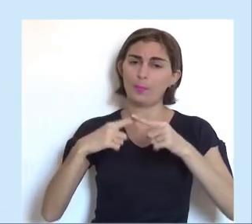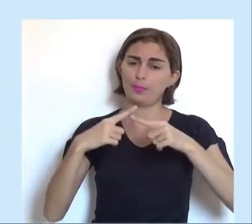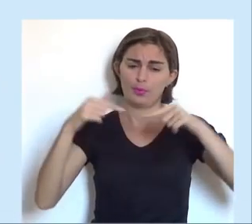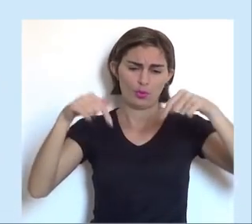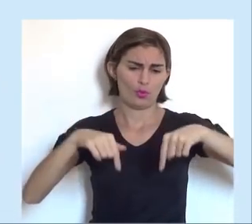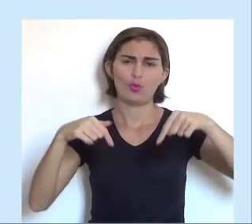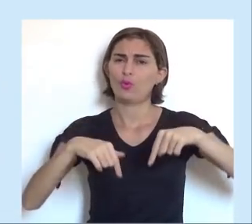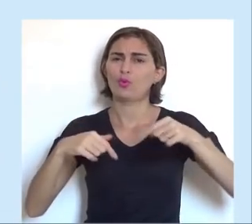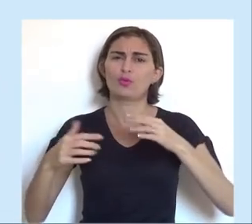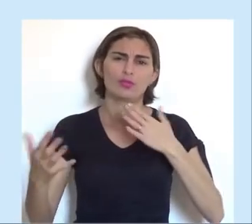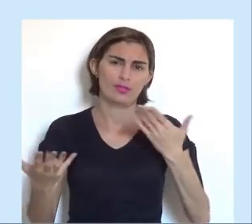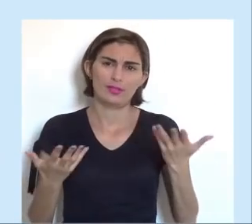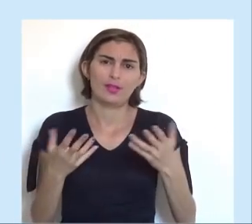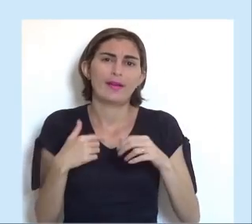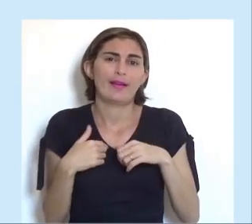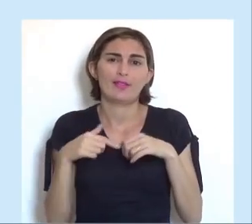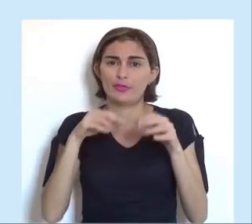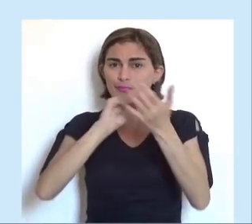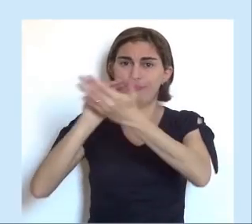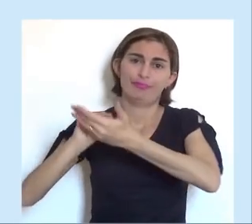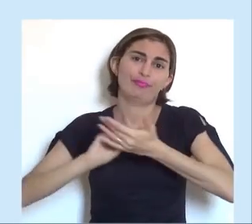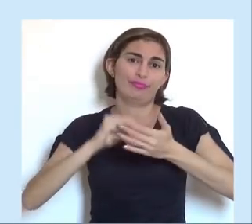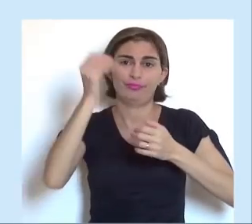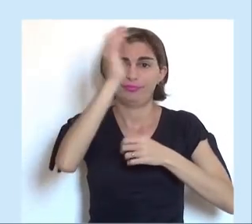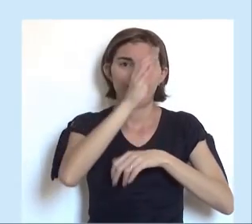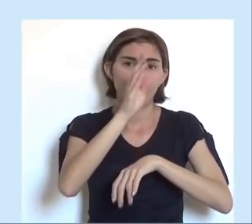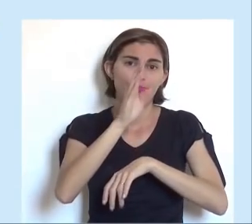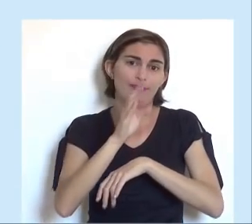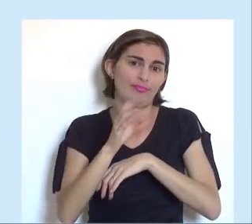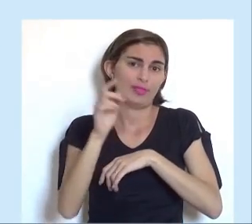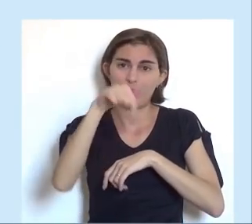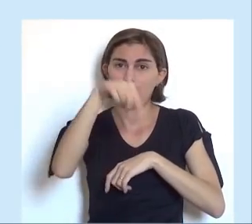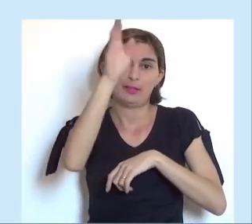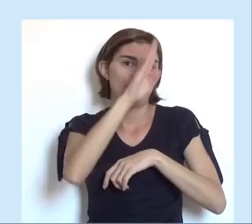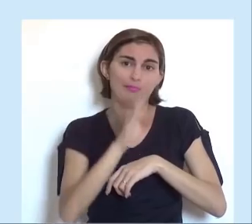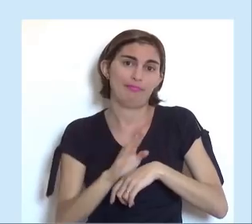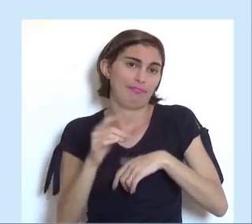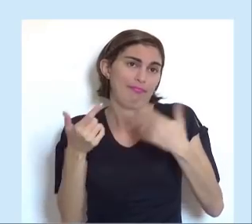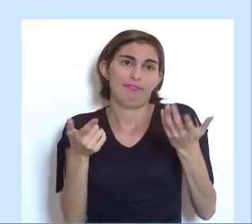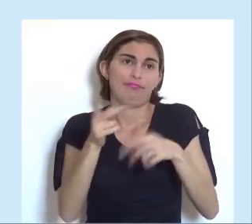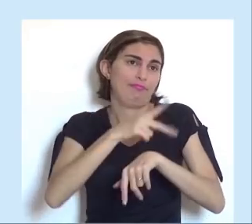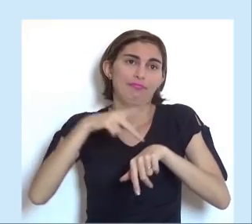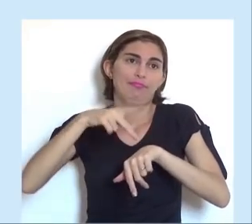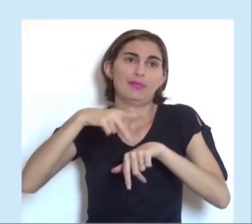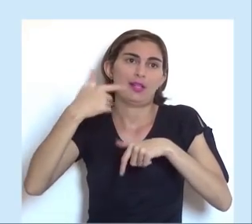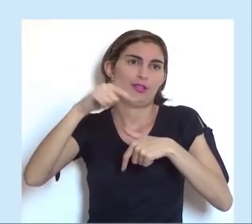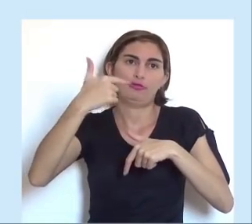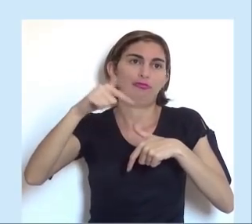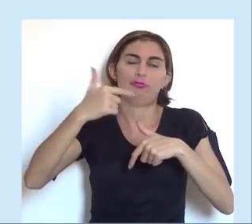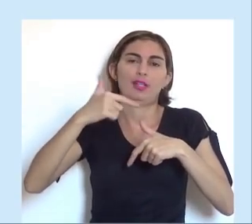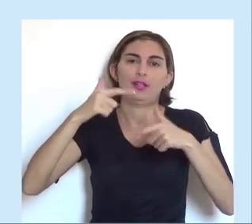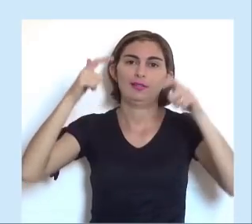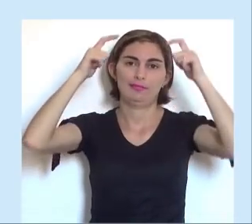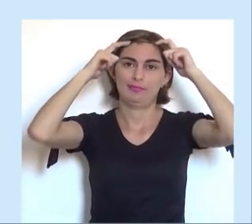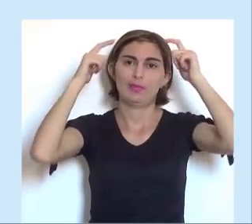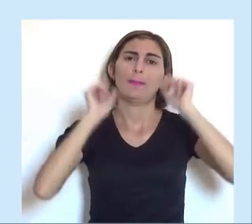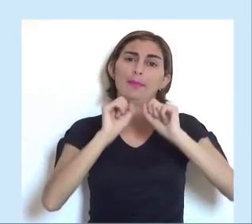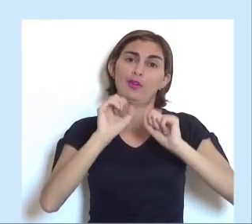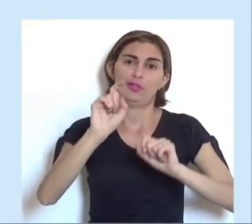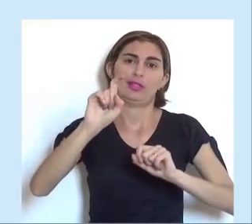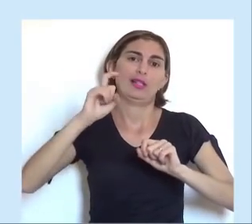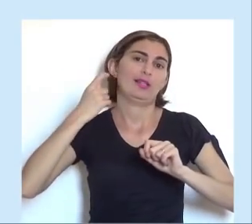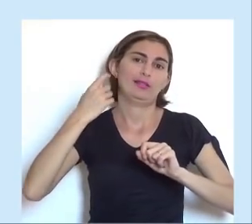porque hoje a gente está assim meio precário aqui no nosso país de príncipes e princesas, mas pode ter sido antes, não é? No passado